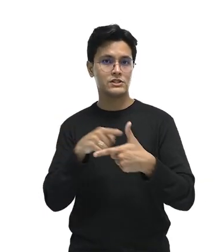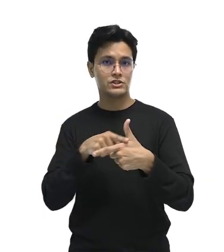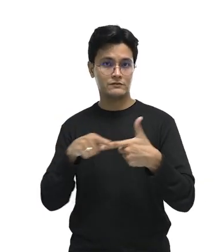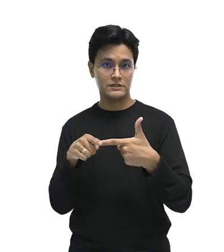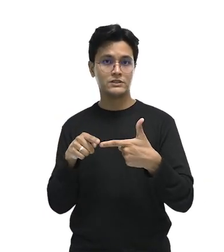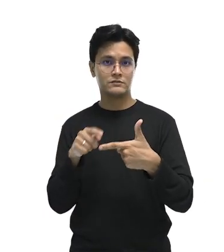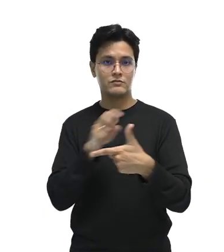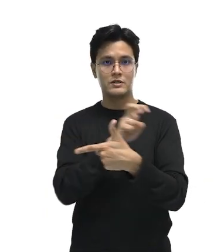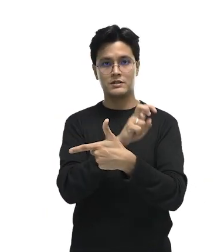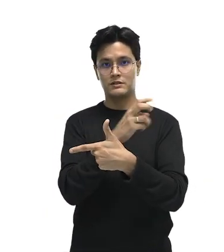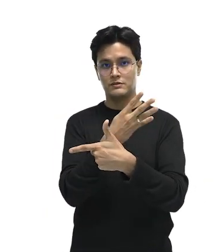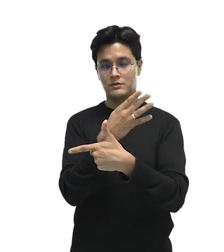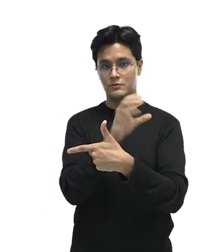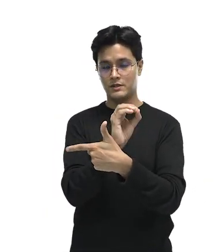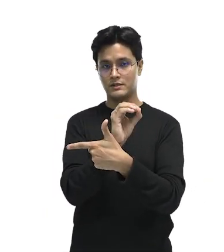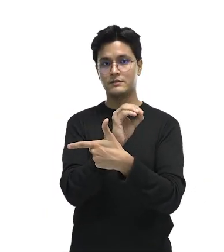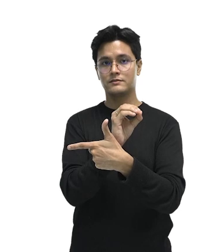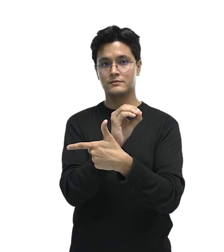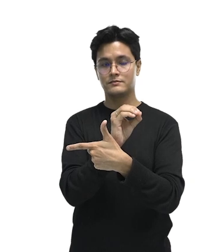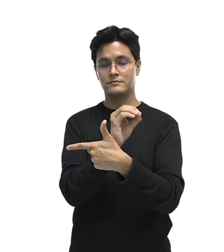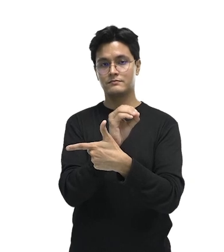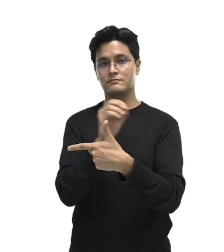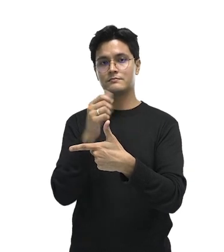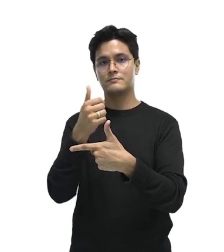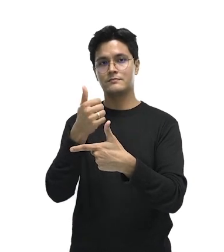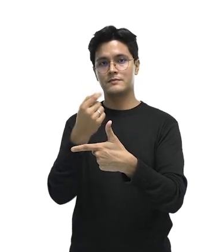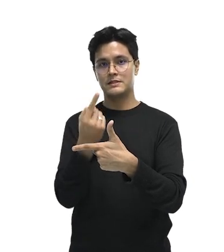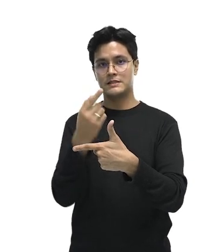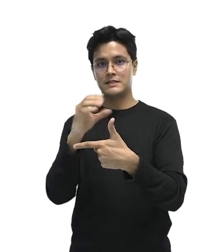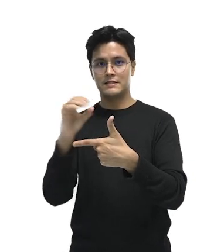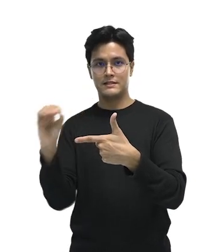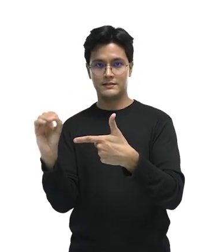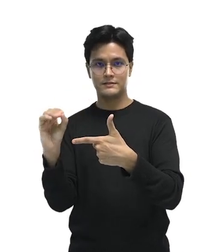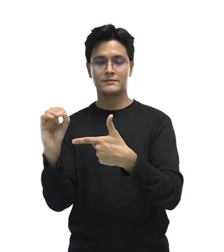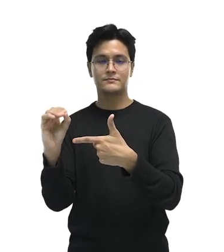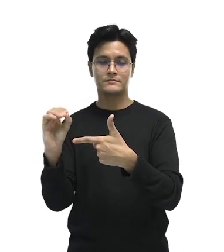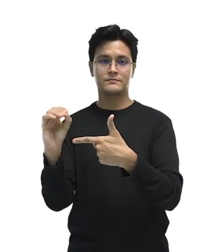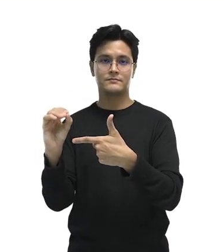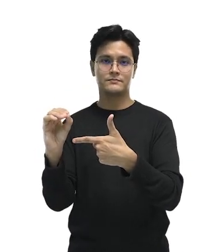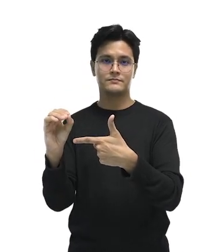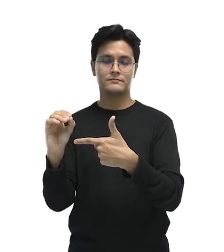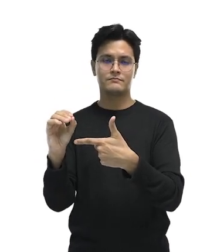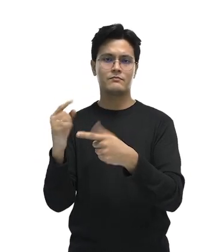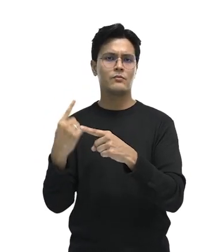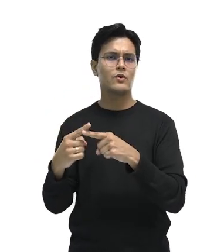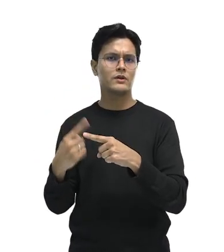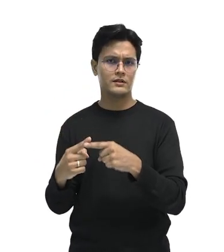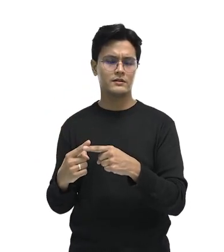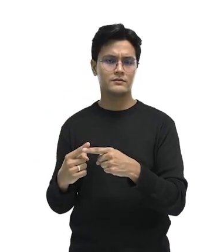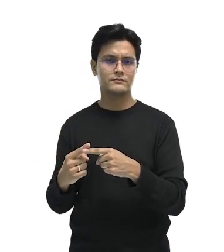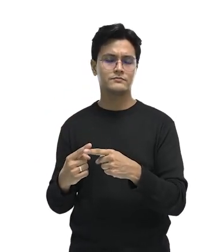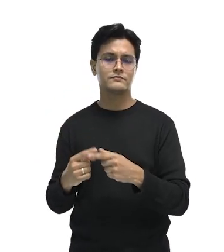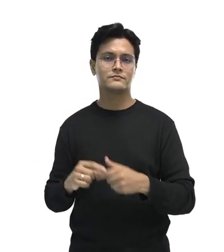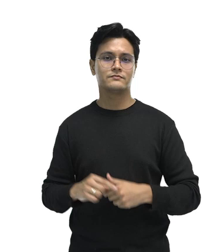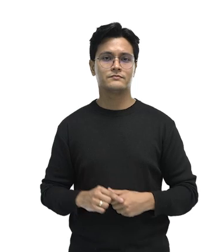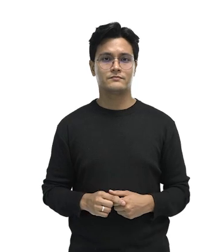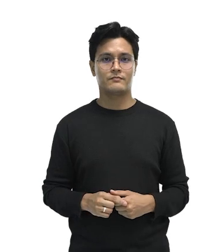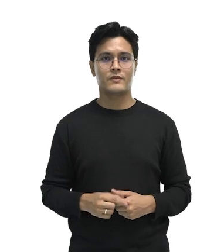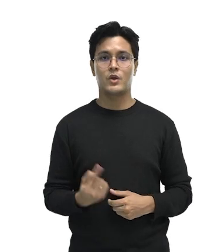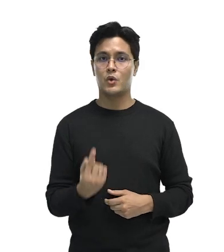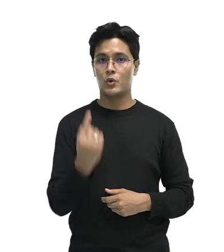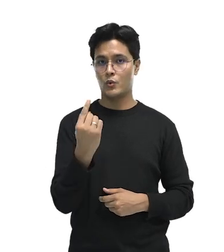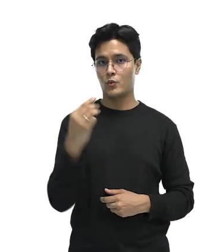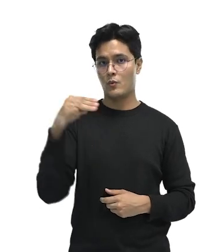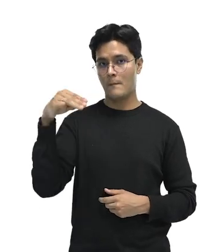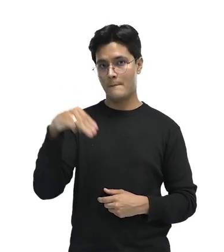esses 540 por 100, tá? Por quê? Porque em 1